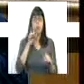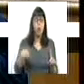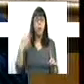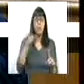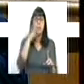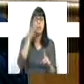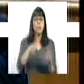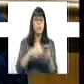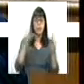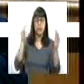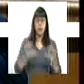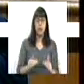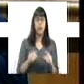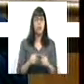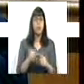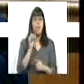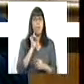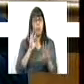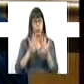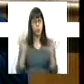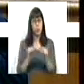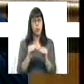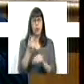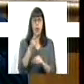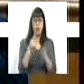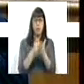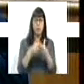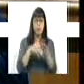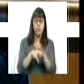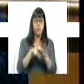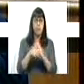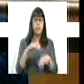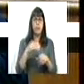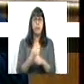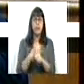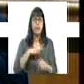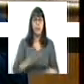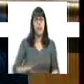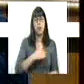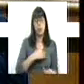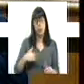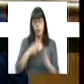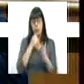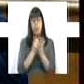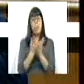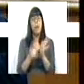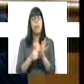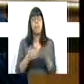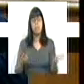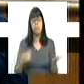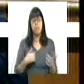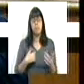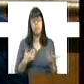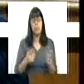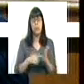falar da redução do valor global das taxas moderadoras no Serviço Nacional de Saúde, que é uma medida, na nossa perspectiva,